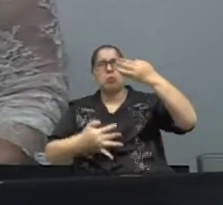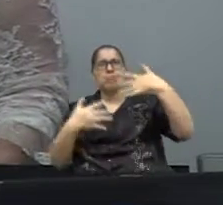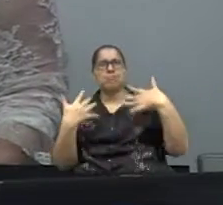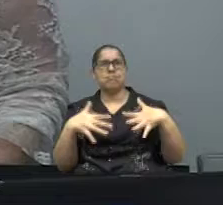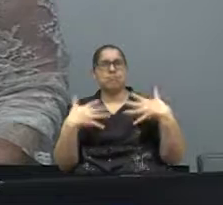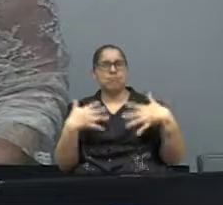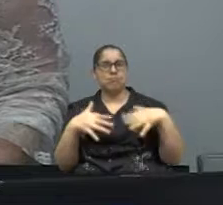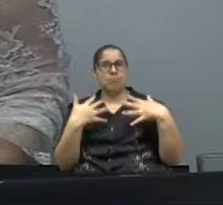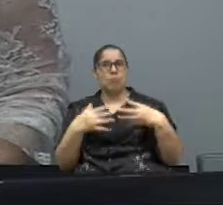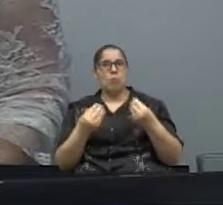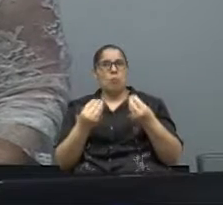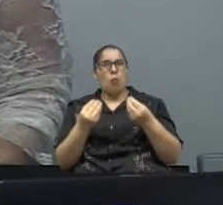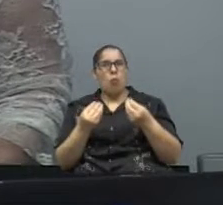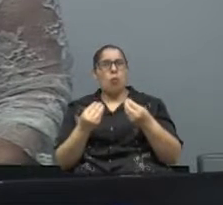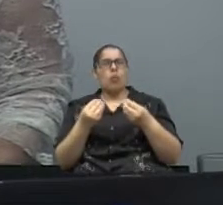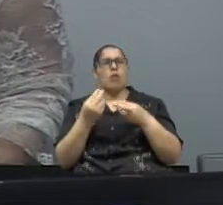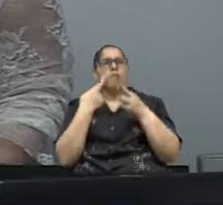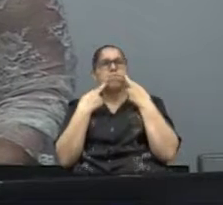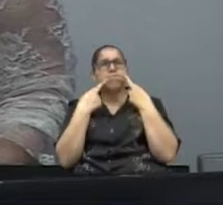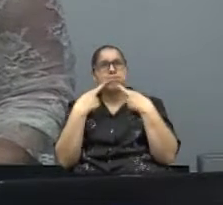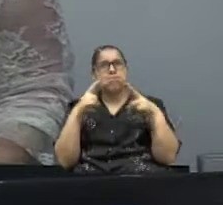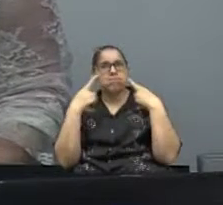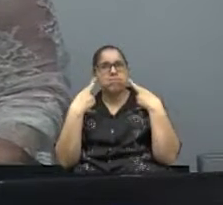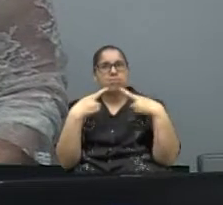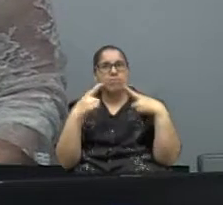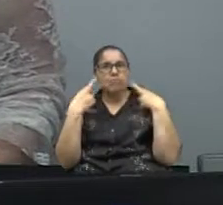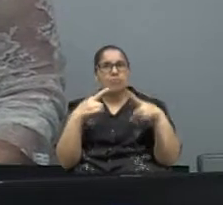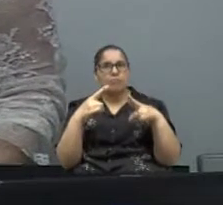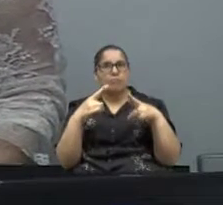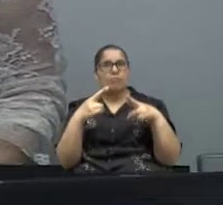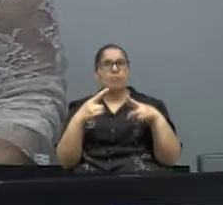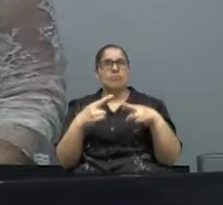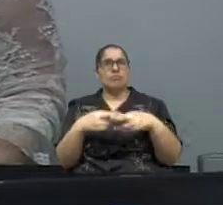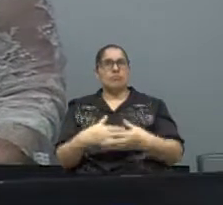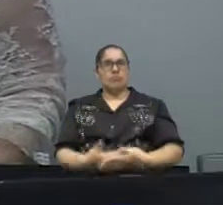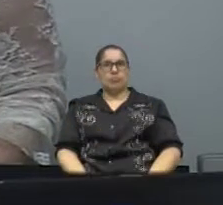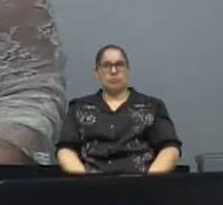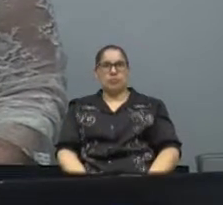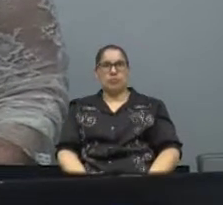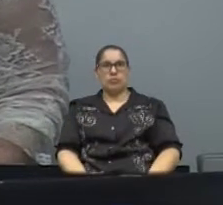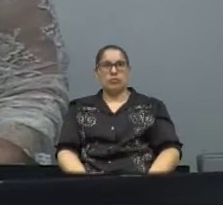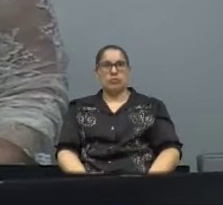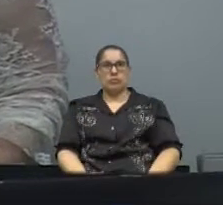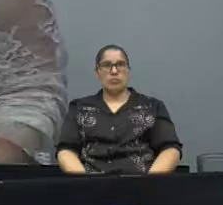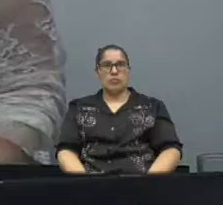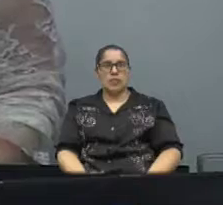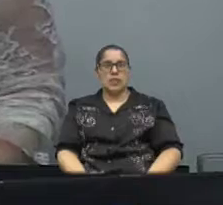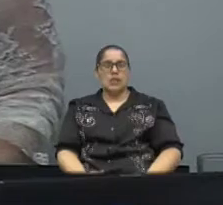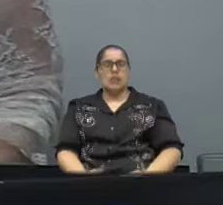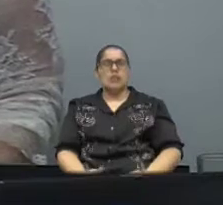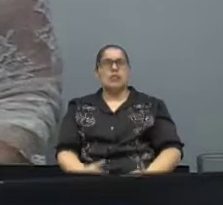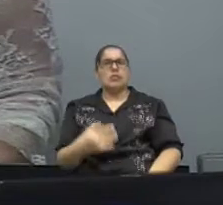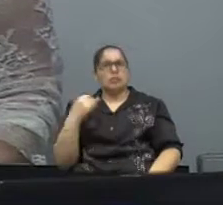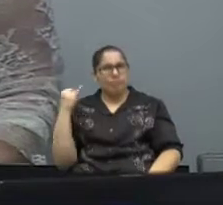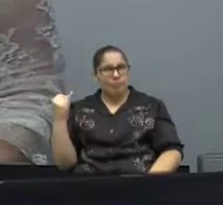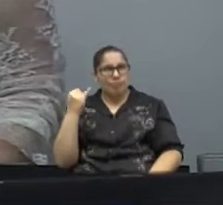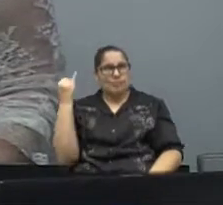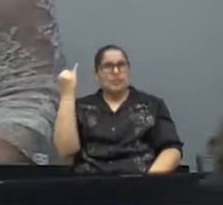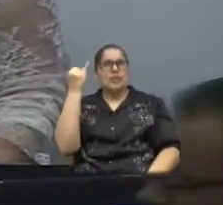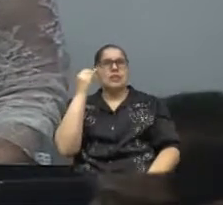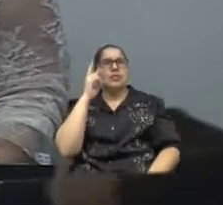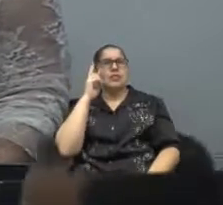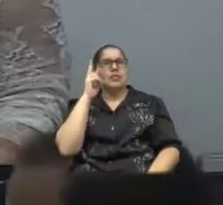maravilhoso nesse momento poder ouvir de você realmente a tristeza que você passava e que eu sentia. Foi